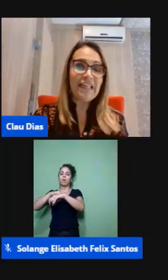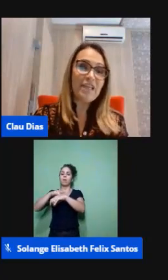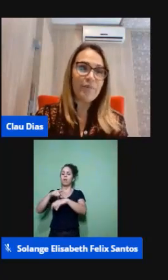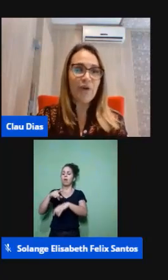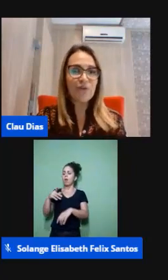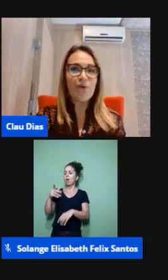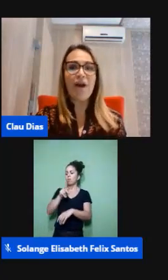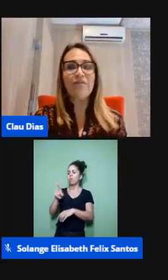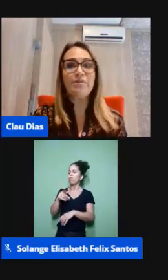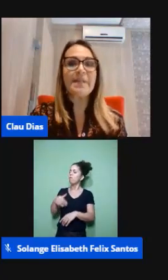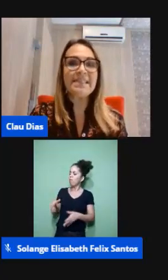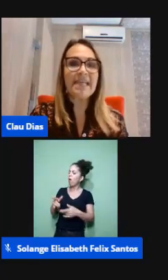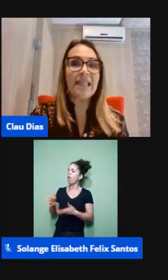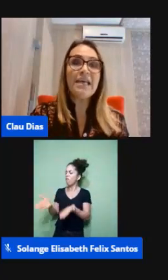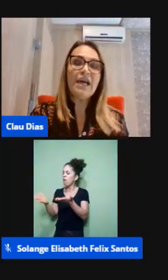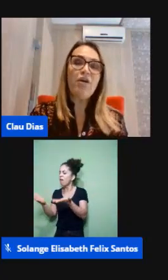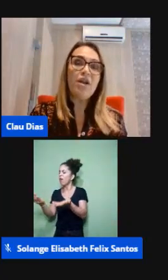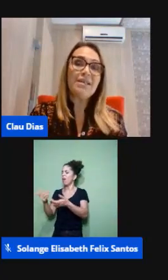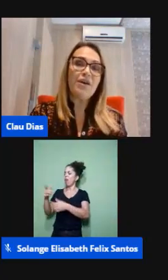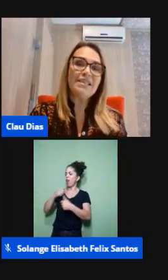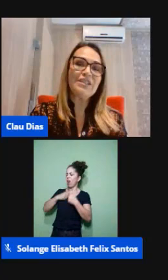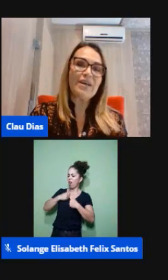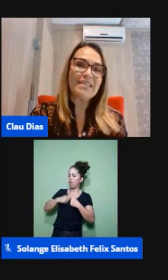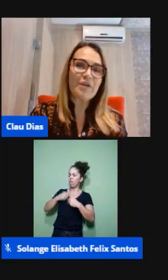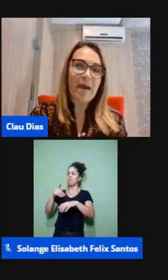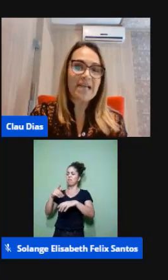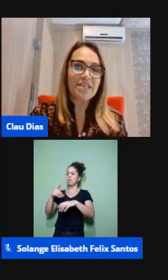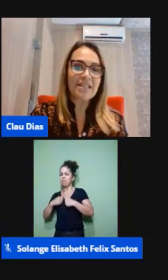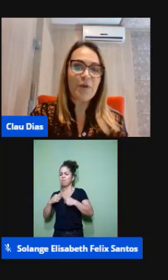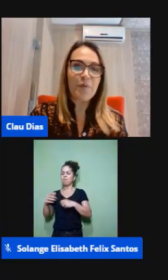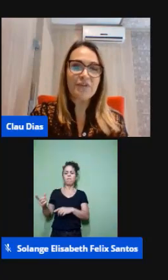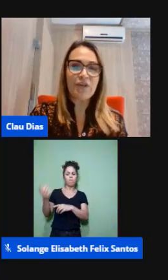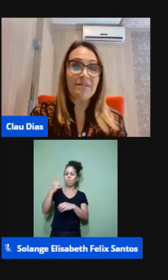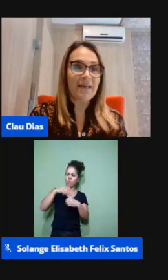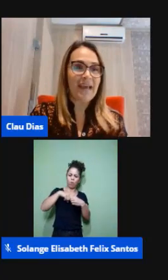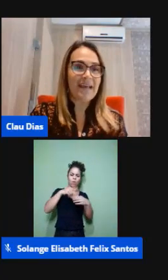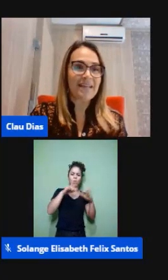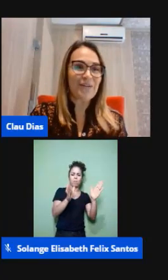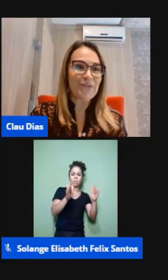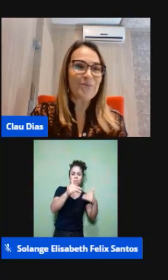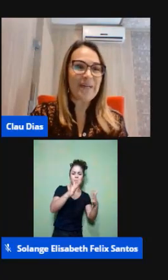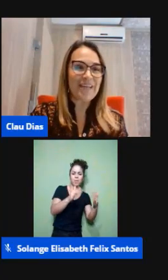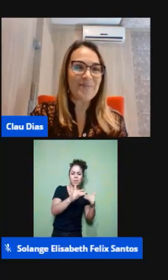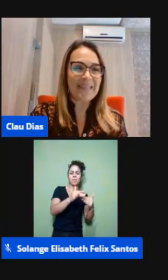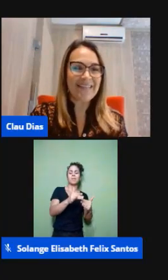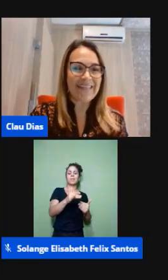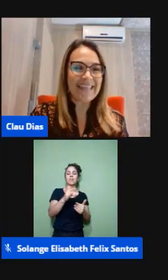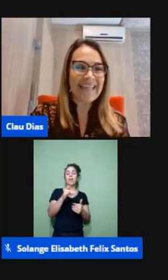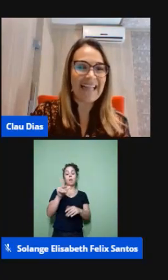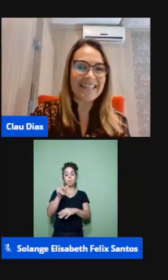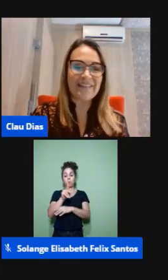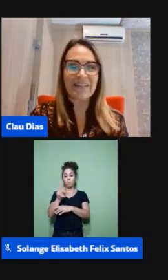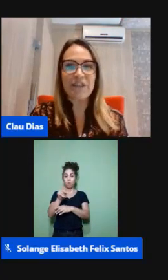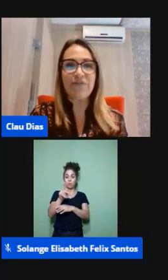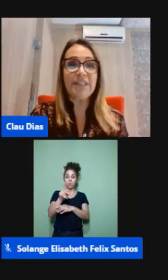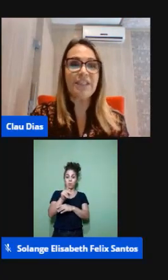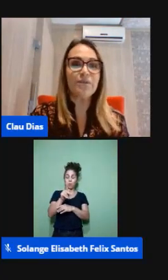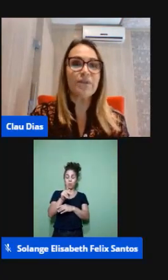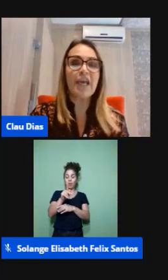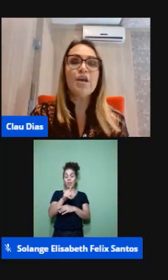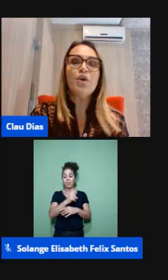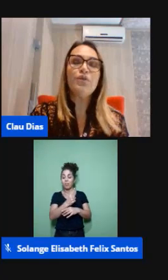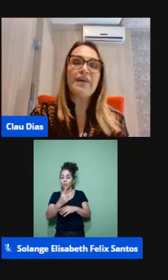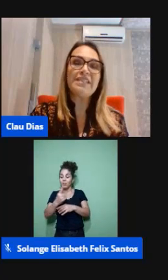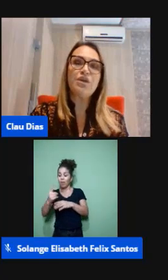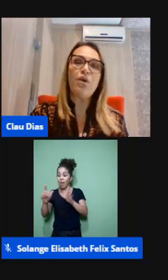aqui, lava ali, pronto, corre, vamos para a sala. Olha só essa imagem, né? A professora trouxe o banheiro para dentro da sala de educação